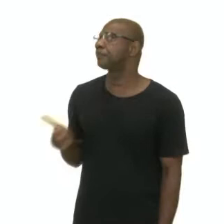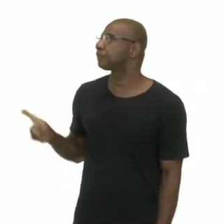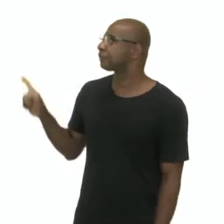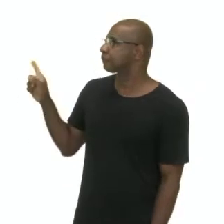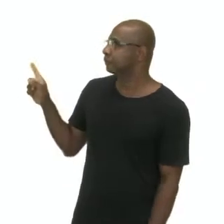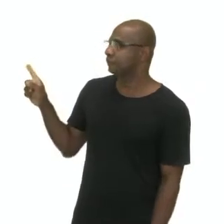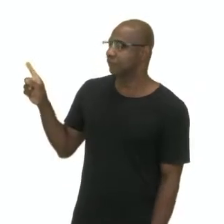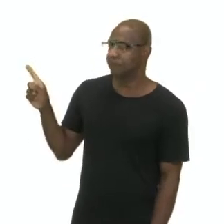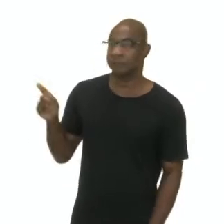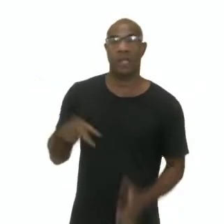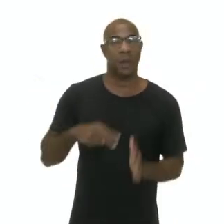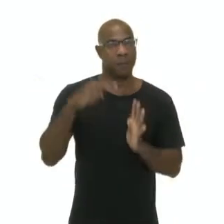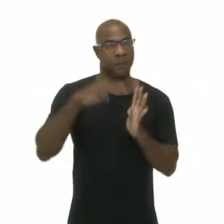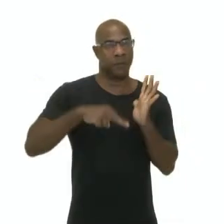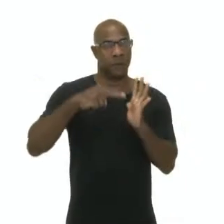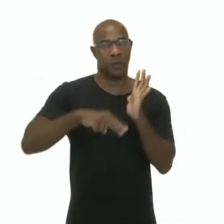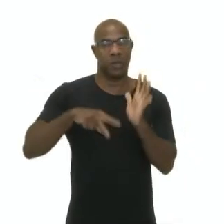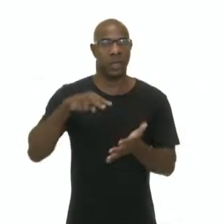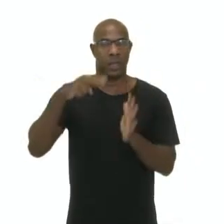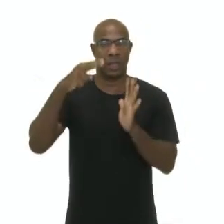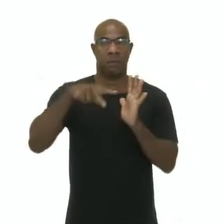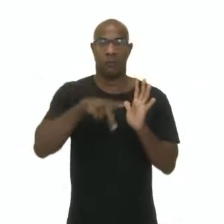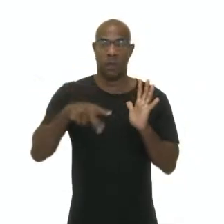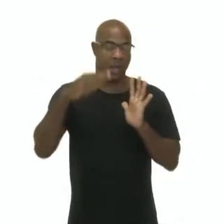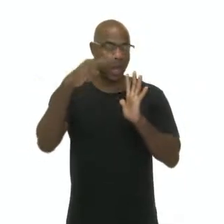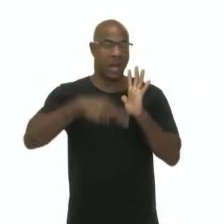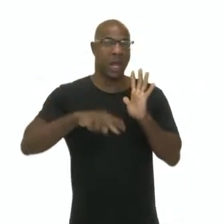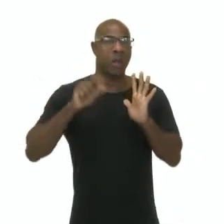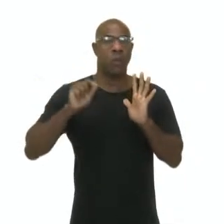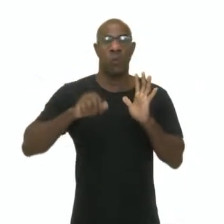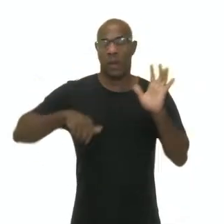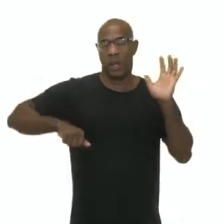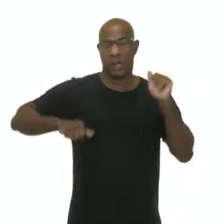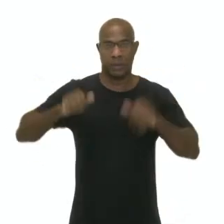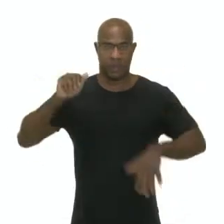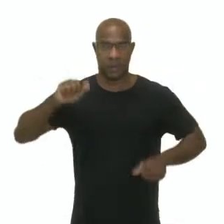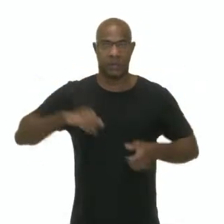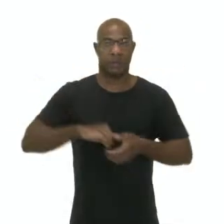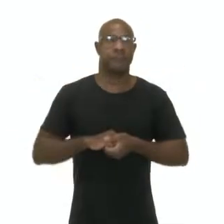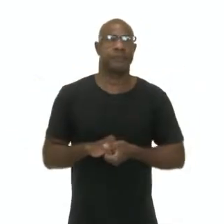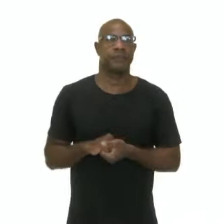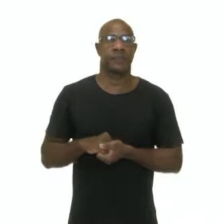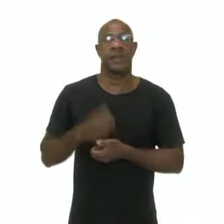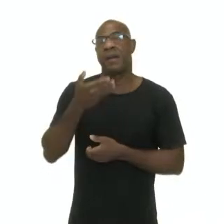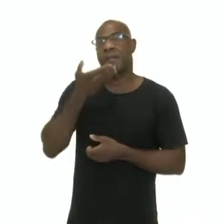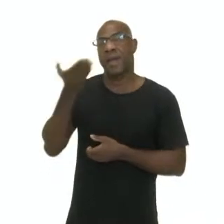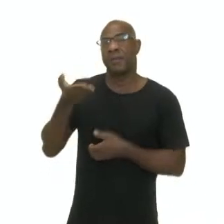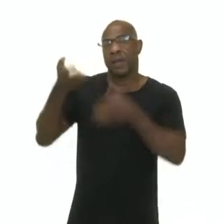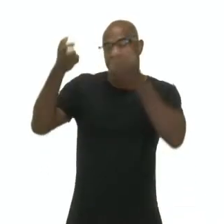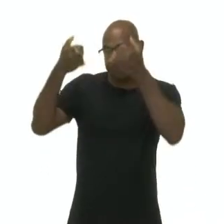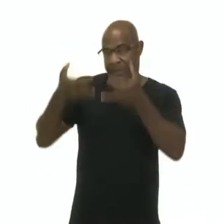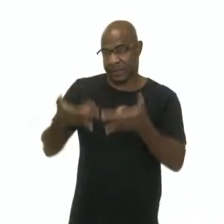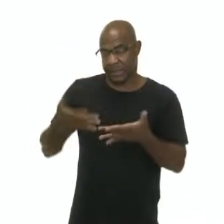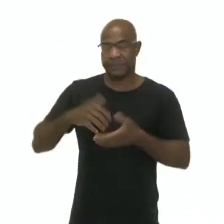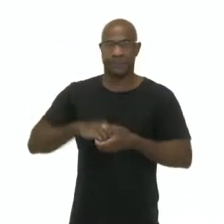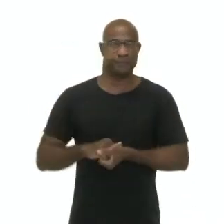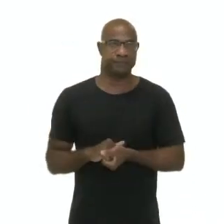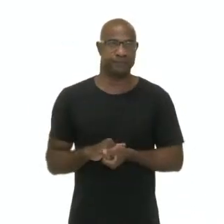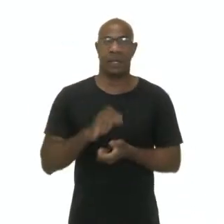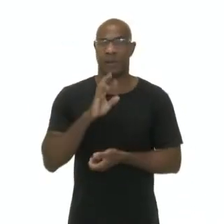Susanita apunta su opinión con agrado o desagrado a la pergunta e pede para justificar.